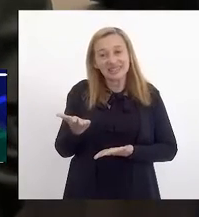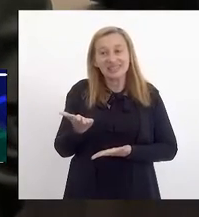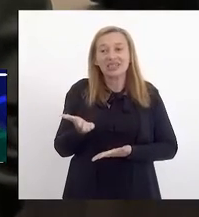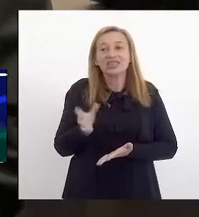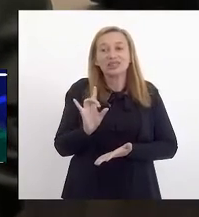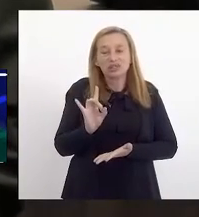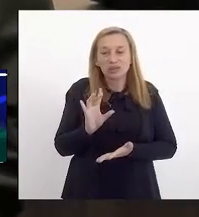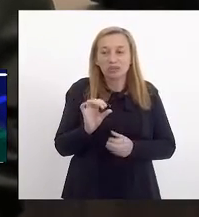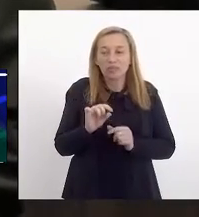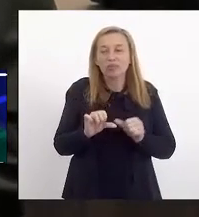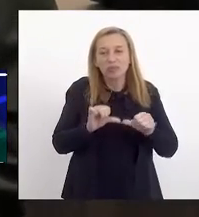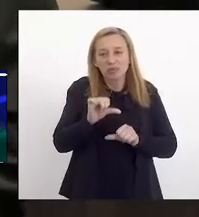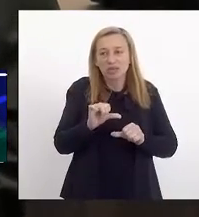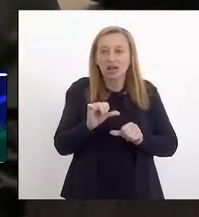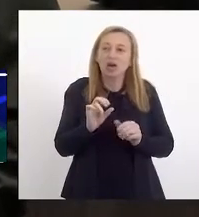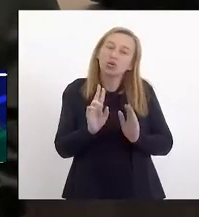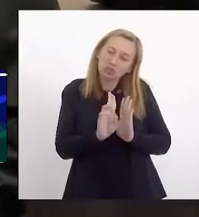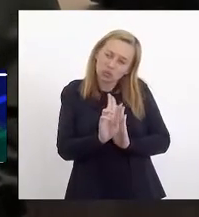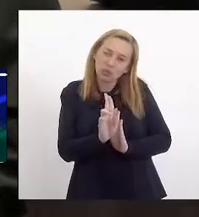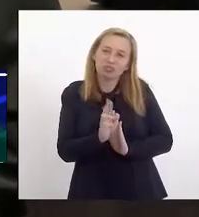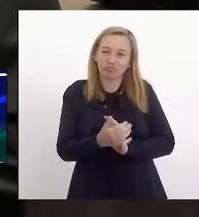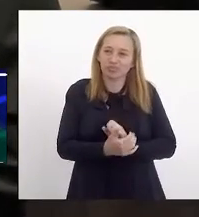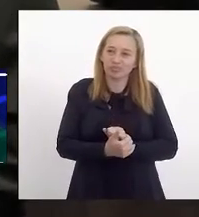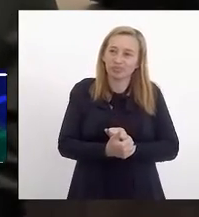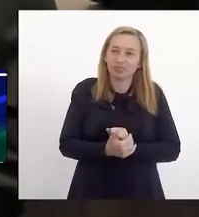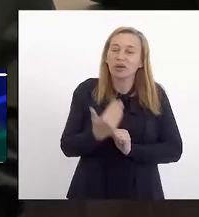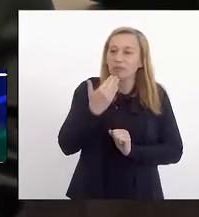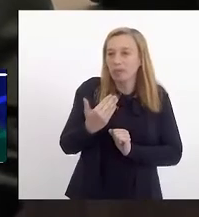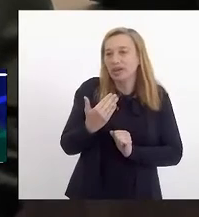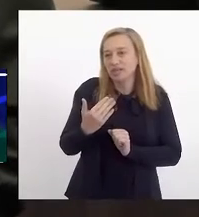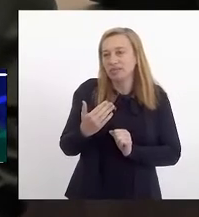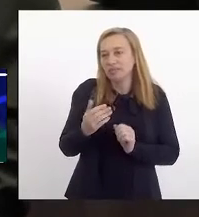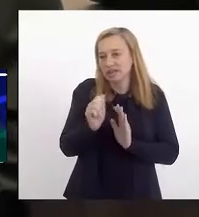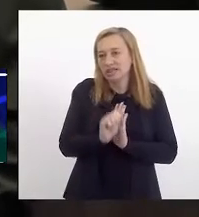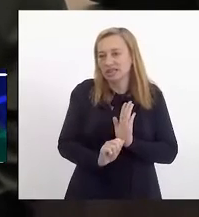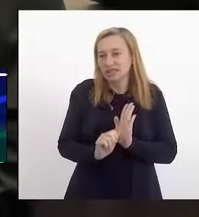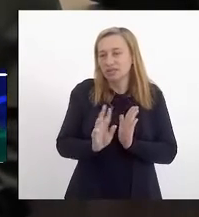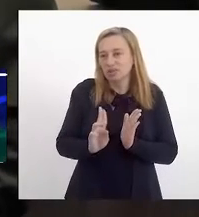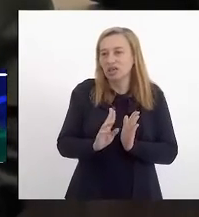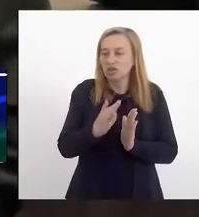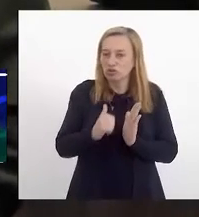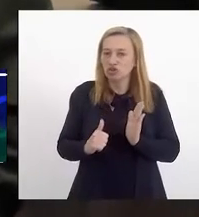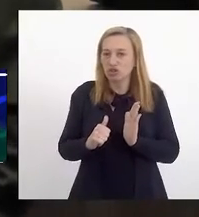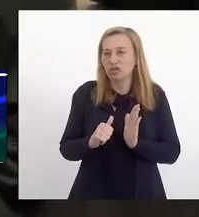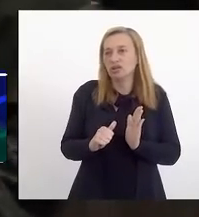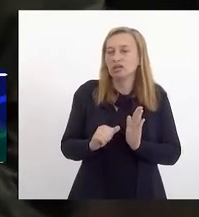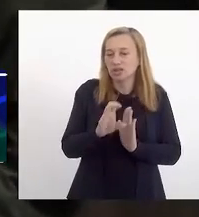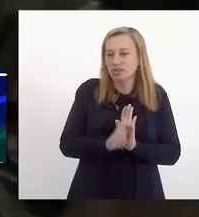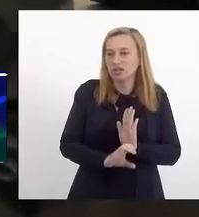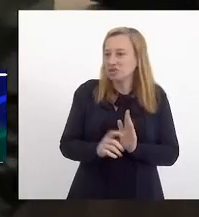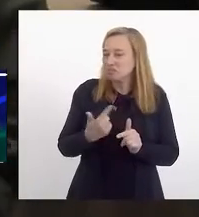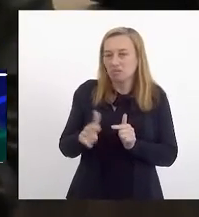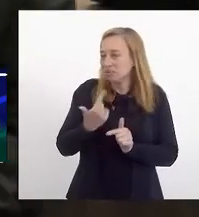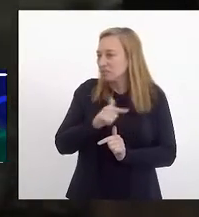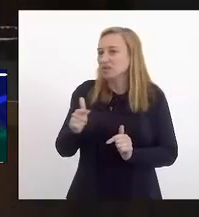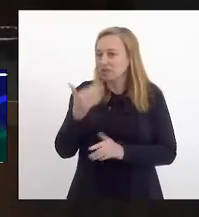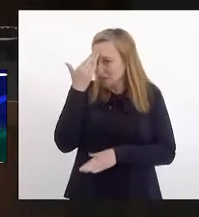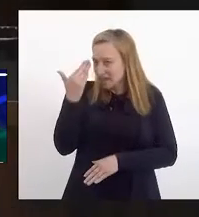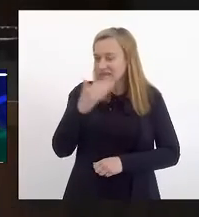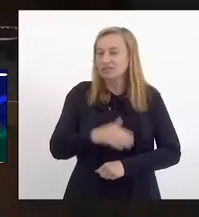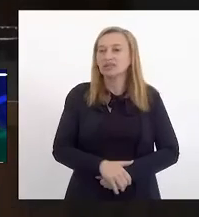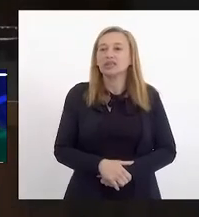só para mudar o nome. Então, sou... Pede aí para a redação mudar que eu retiro a emenda. Tá? Sem problema nenhum. Tá? Tá bom, deputado.